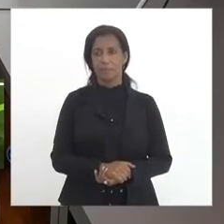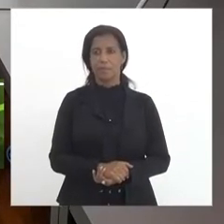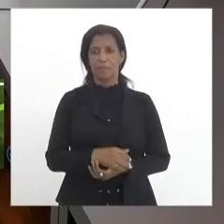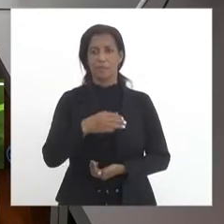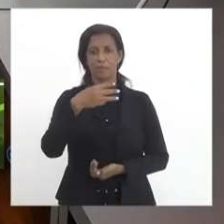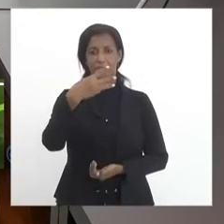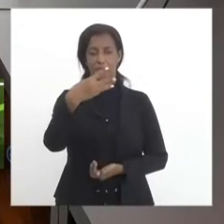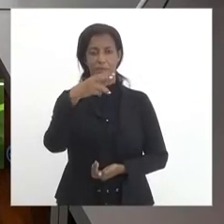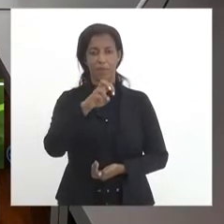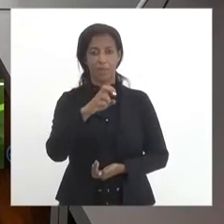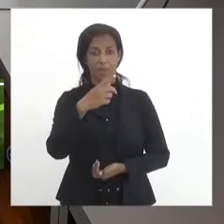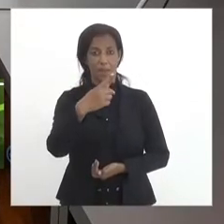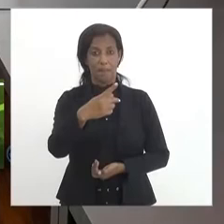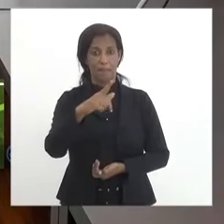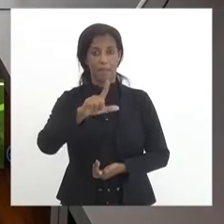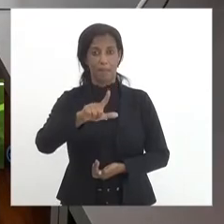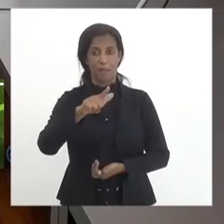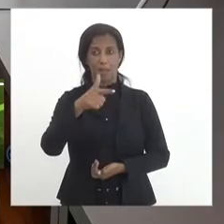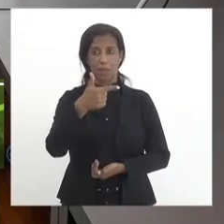35. Projeto de lei